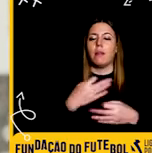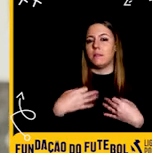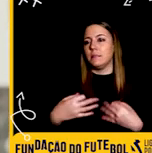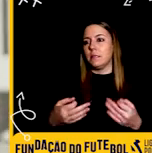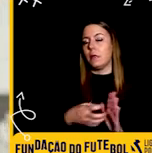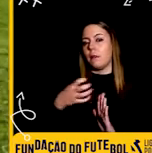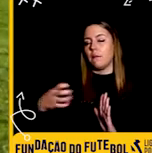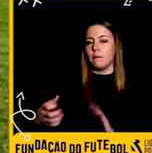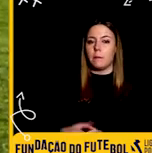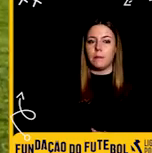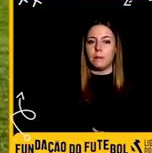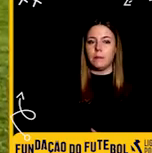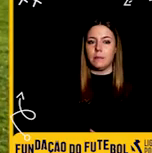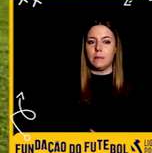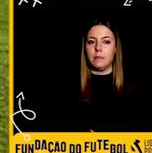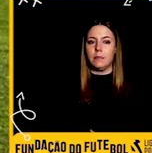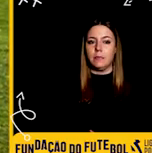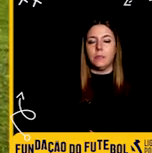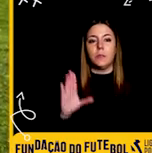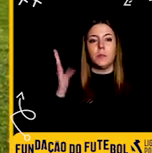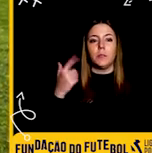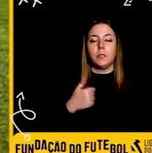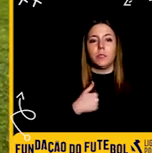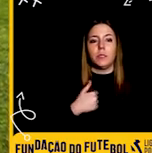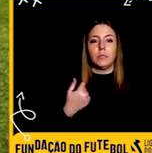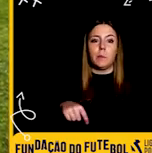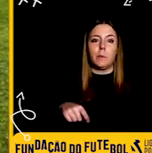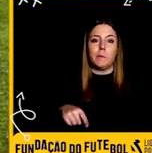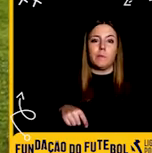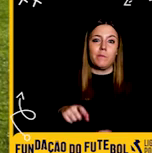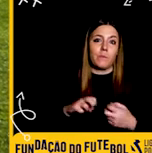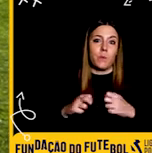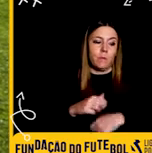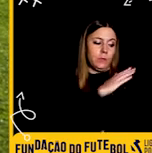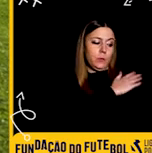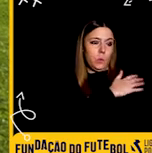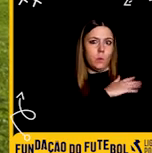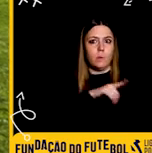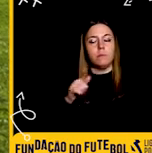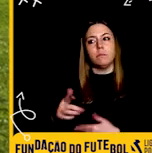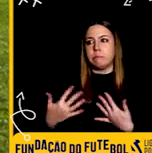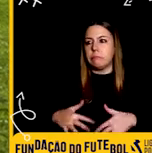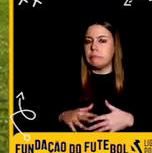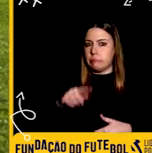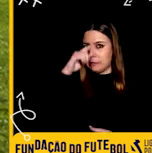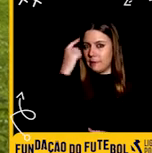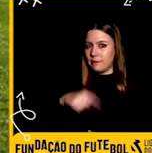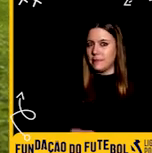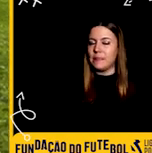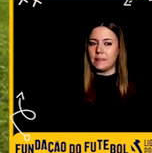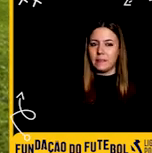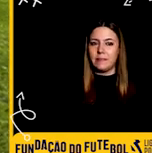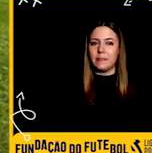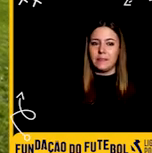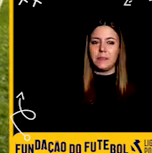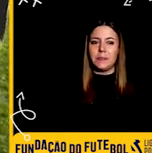mais complicado, sim, é mais complicado. Deu-me trabalho aqui, quando eu tive problemas aqui neste ombro, ele era mais chato. E que estava